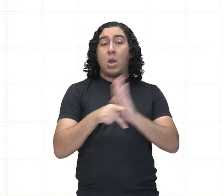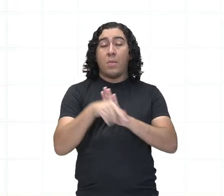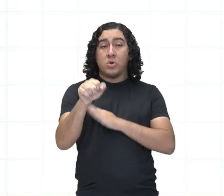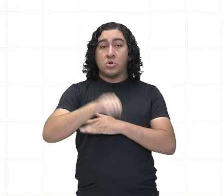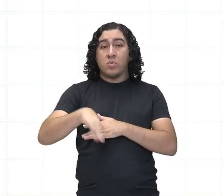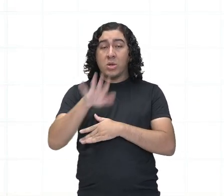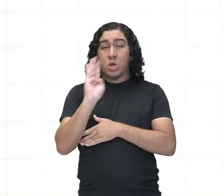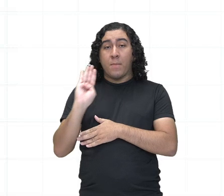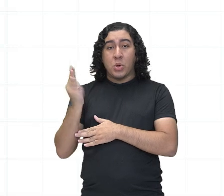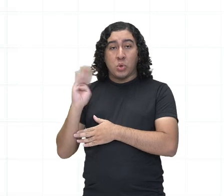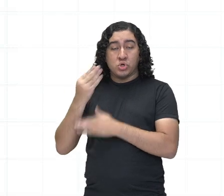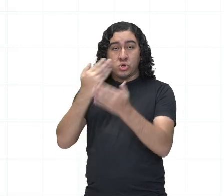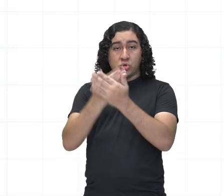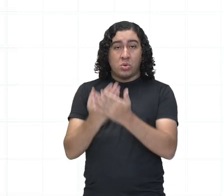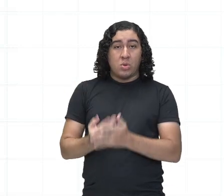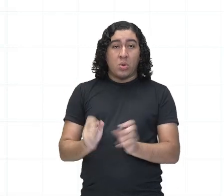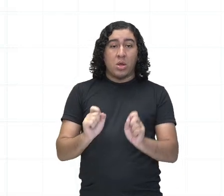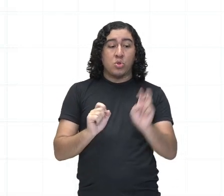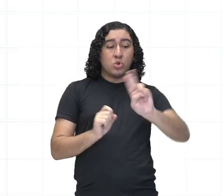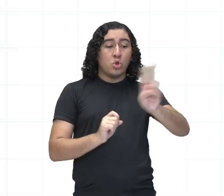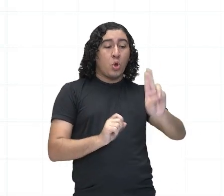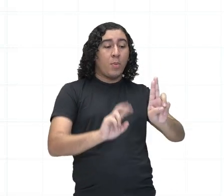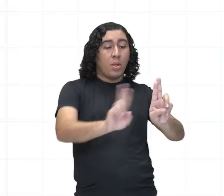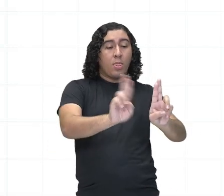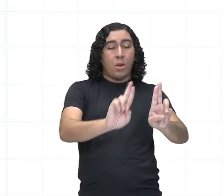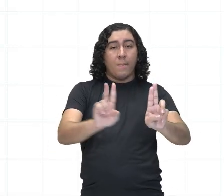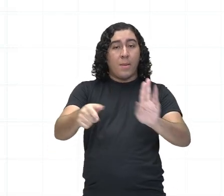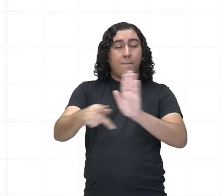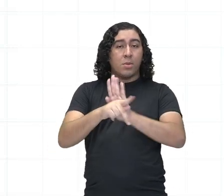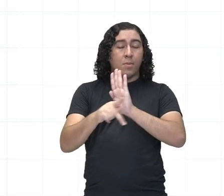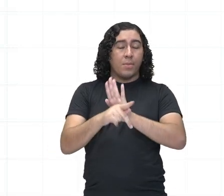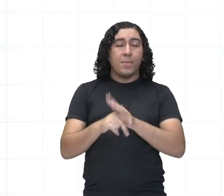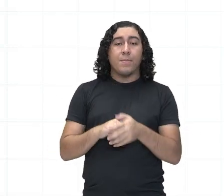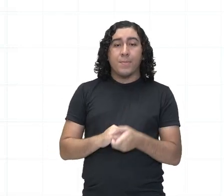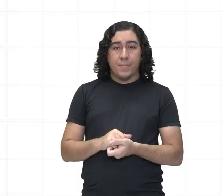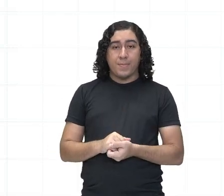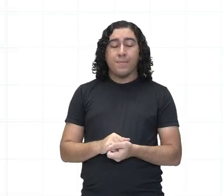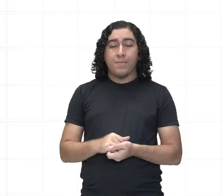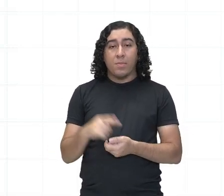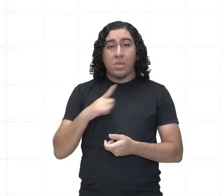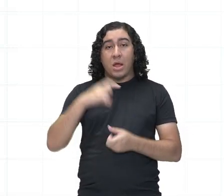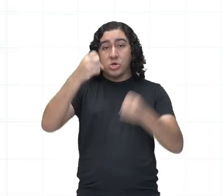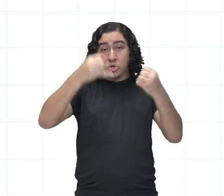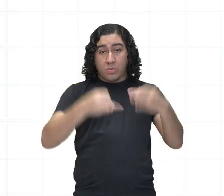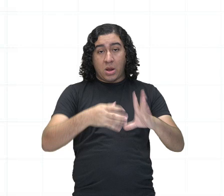que dá nomes, aí são nomenclaturas, e descreve a